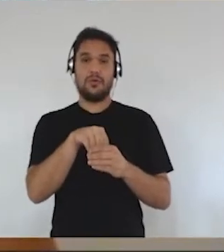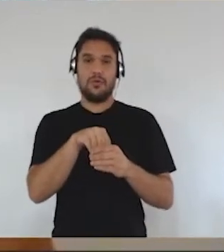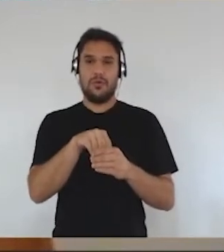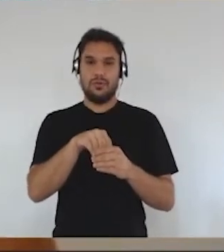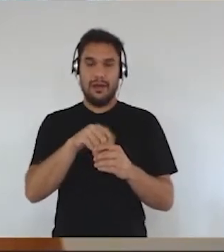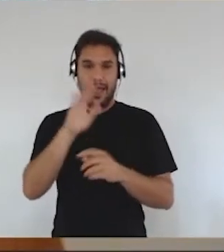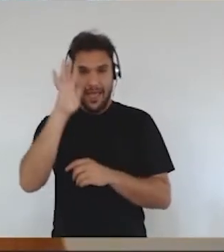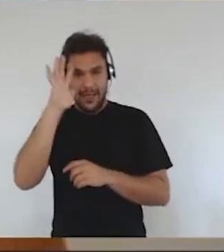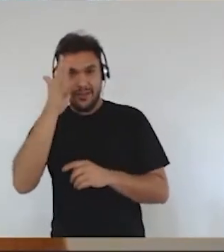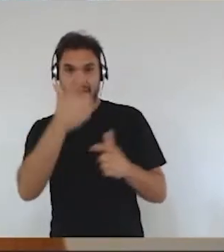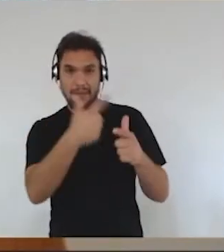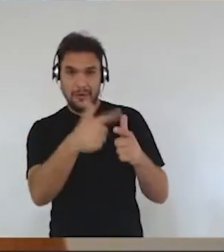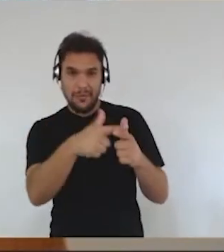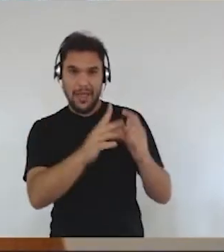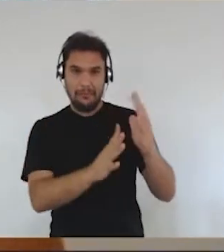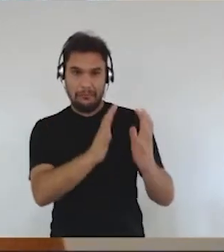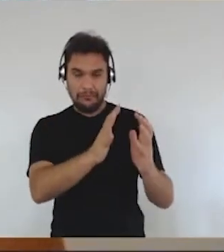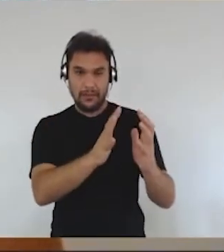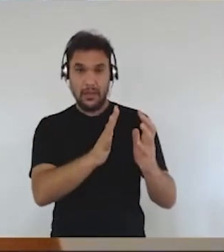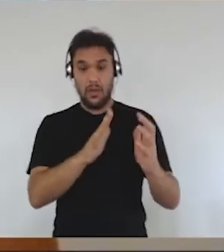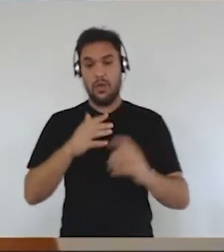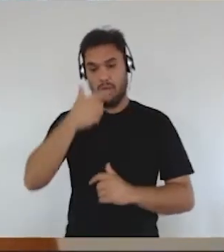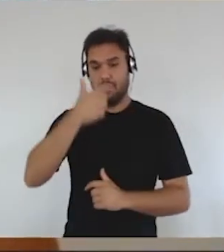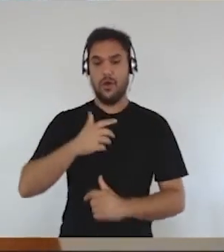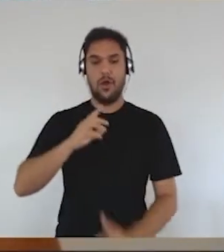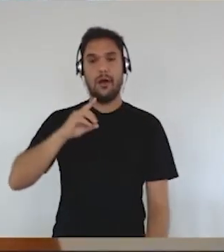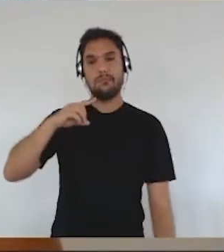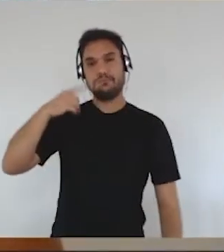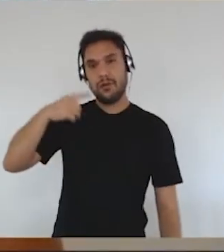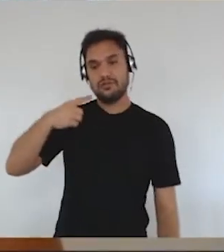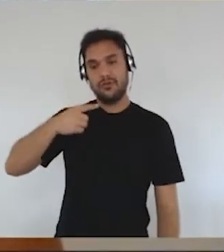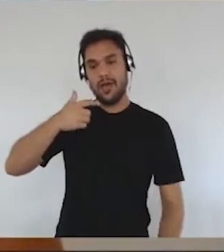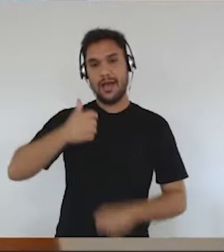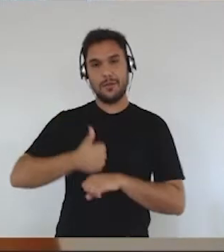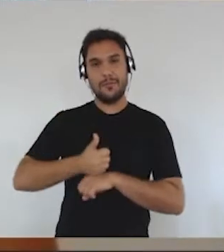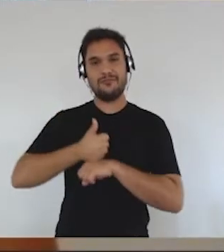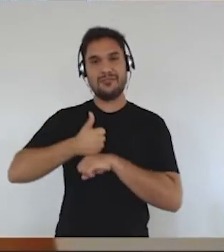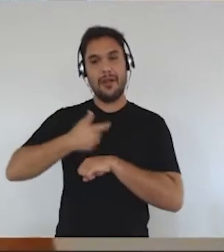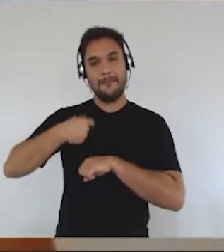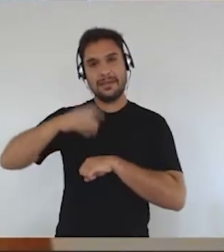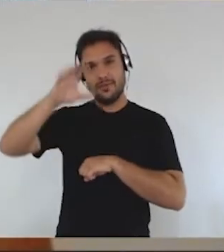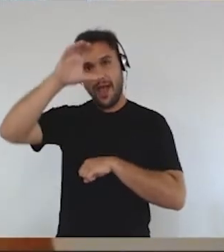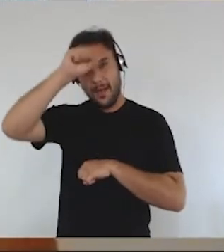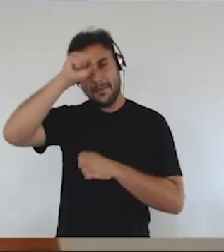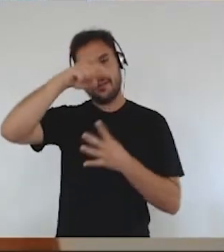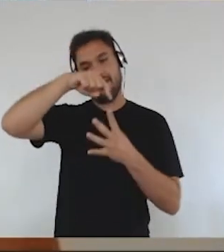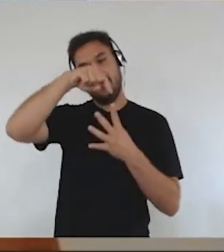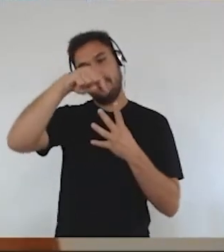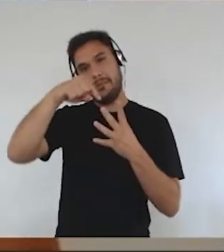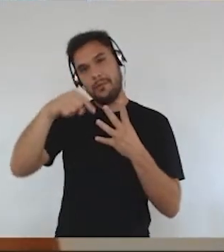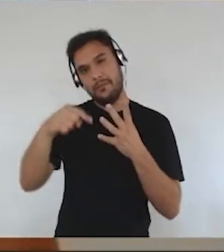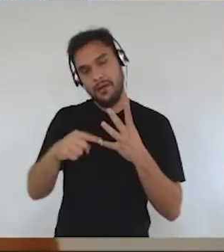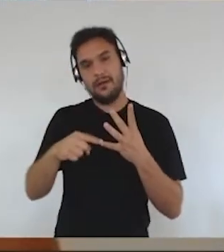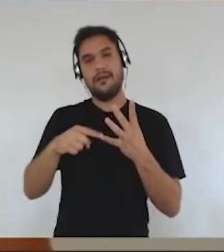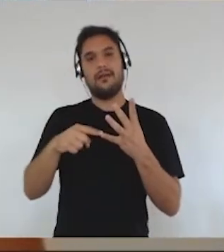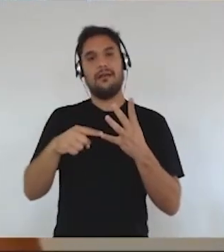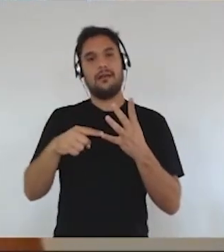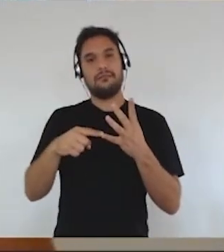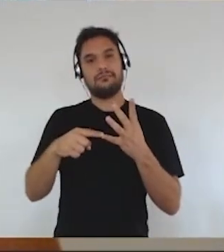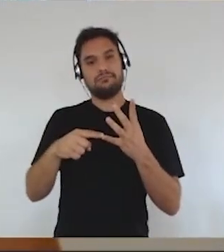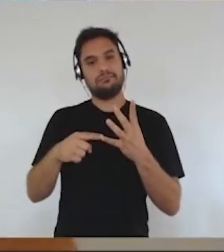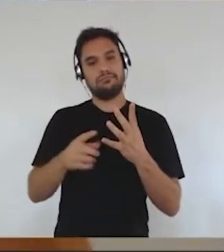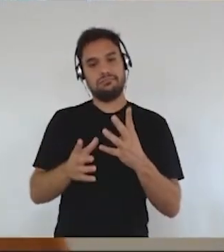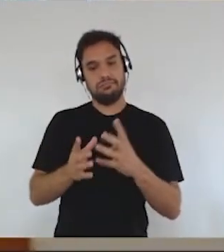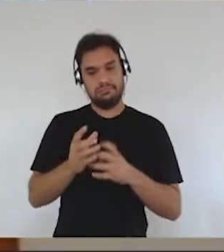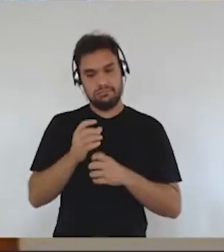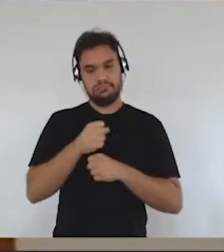4 ferramentas que os advogados precisam, mais do que nunca, aprender a